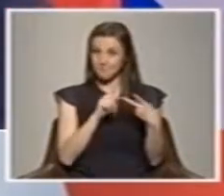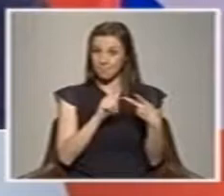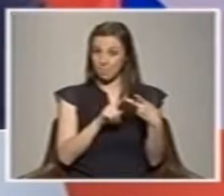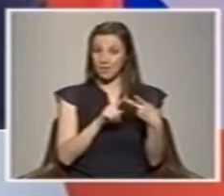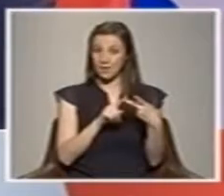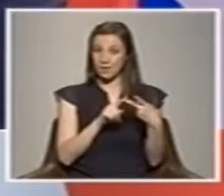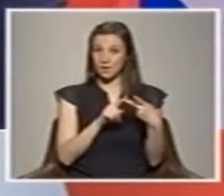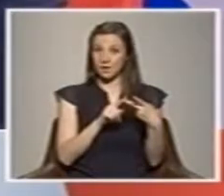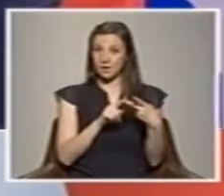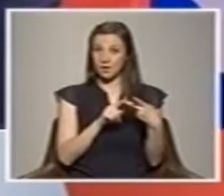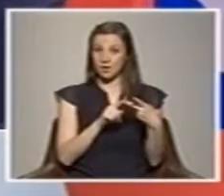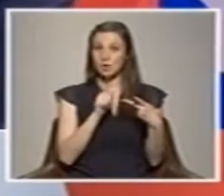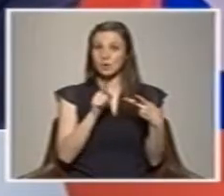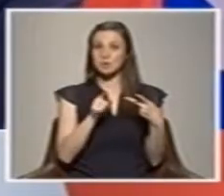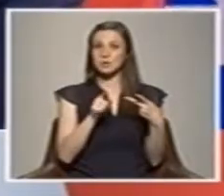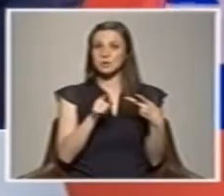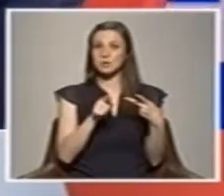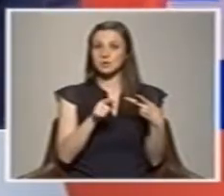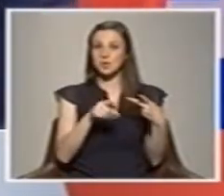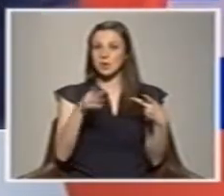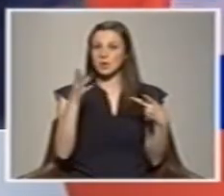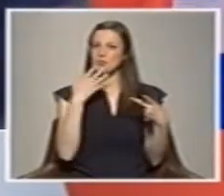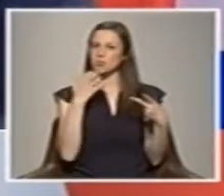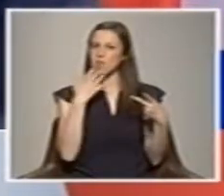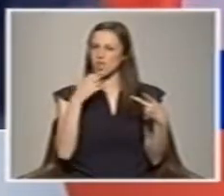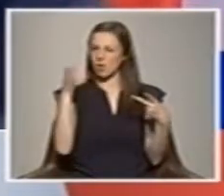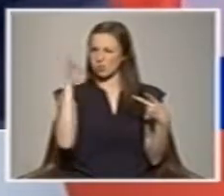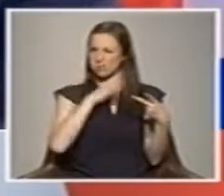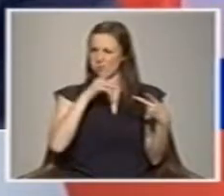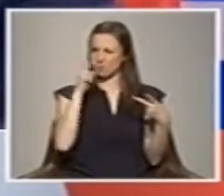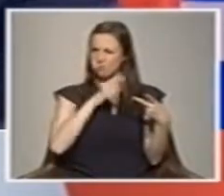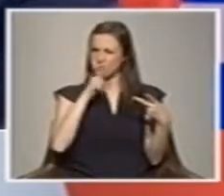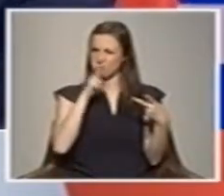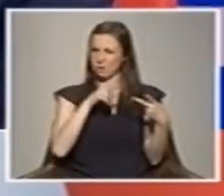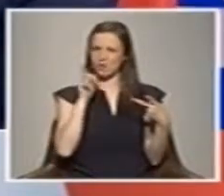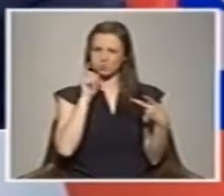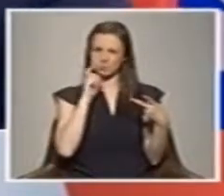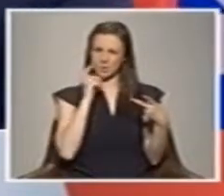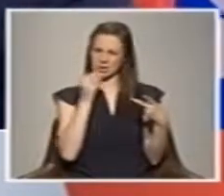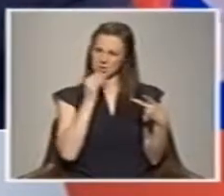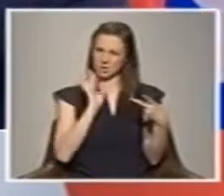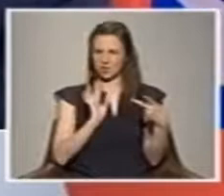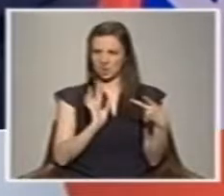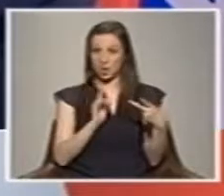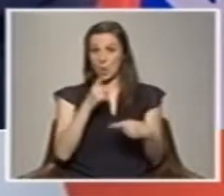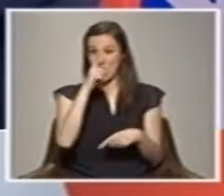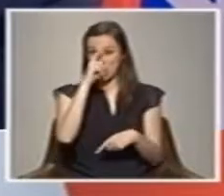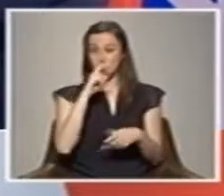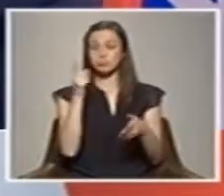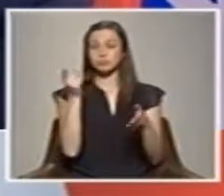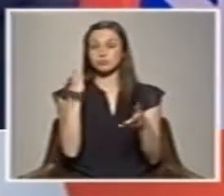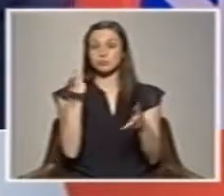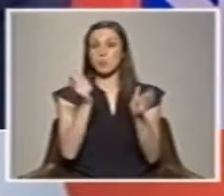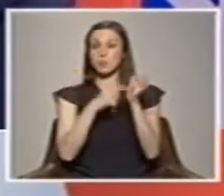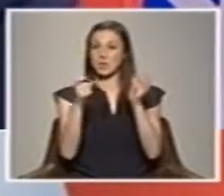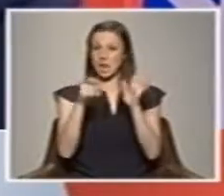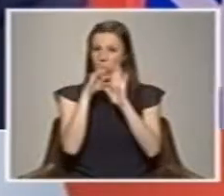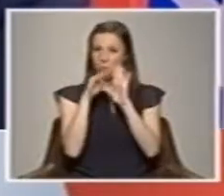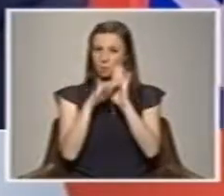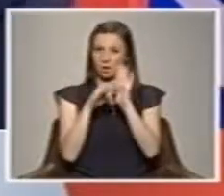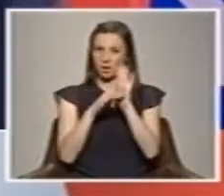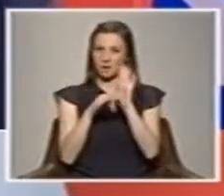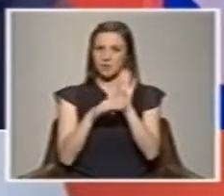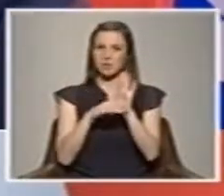é excesso de zelo nessa segurança alimentar. Lembro-me até de um programa de um americano que fez uma grande cooperativa,